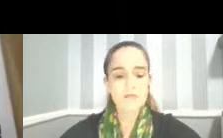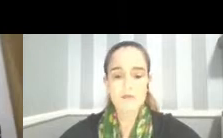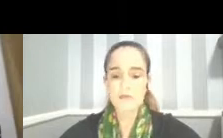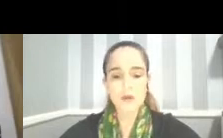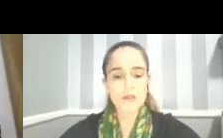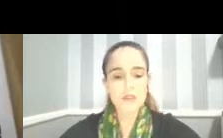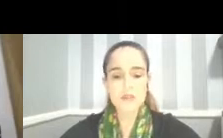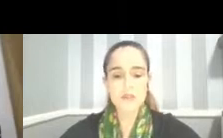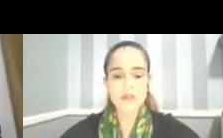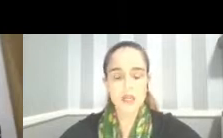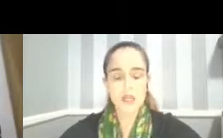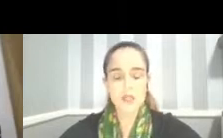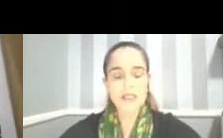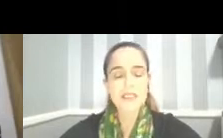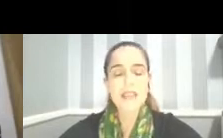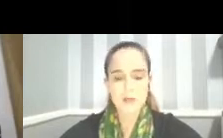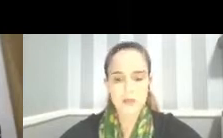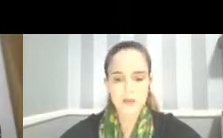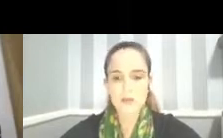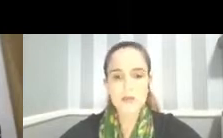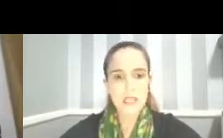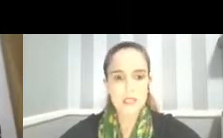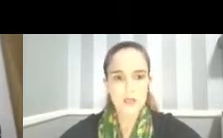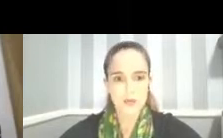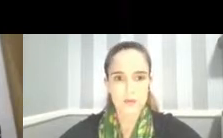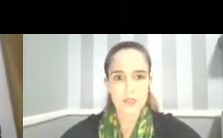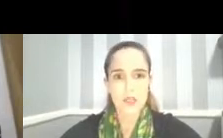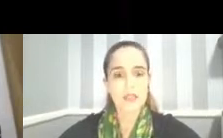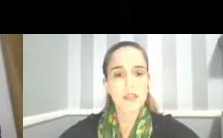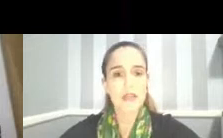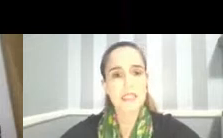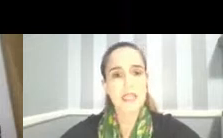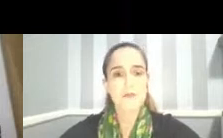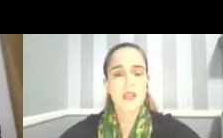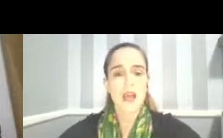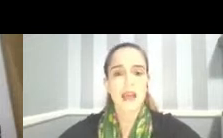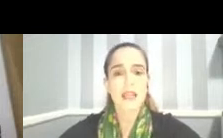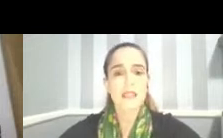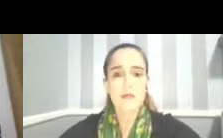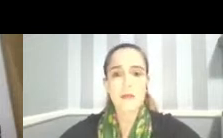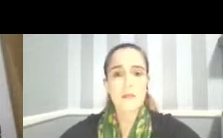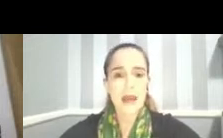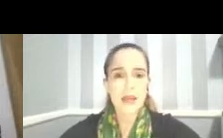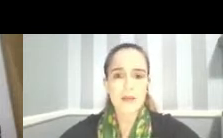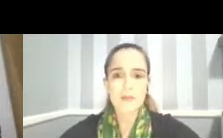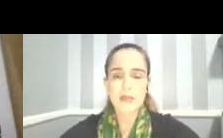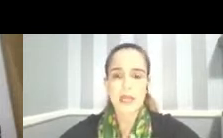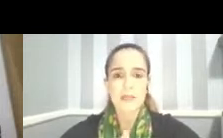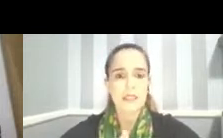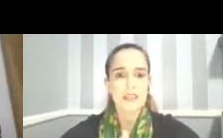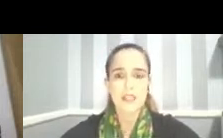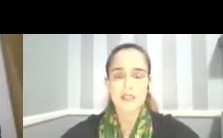ocorre em todas as causas, em todos os quesitos. Então, eu tenho que fazer aquele exame